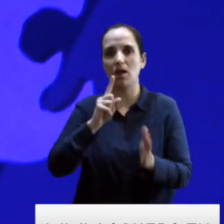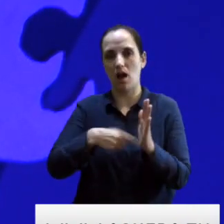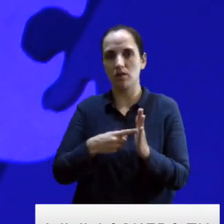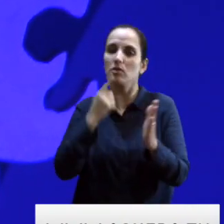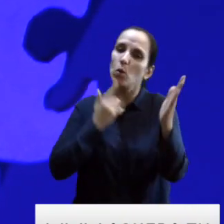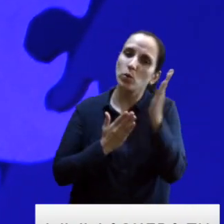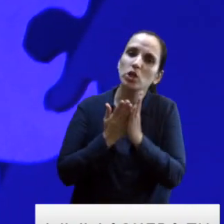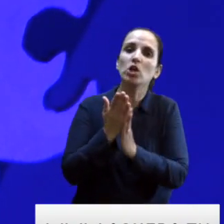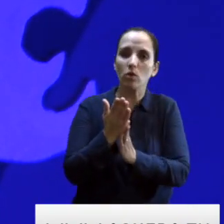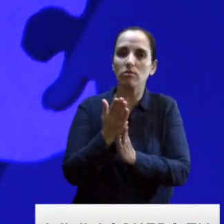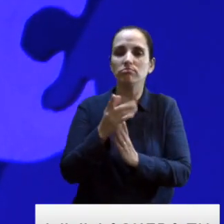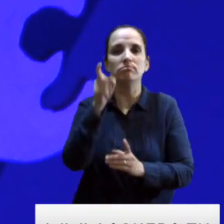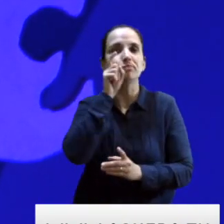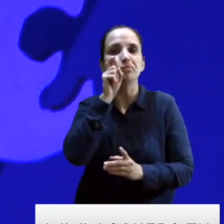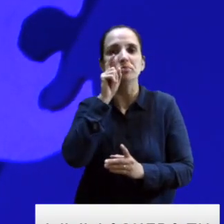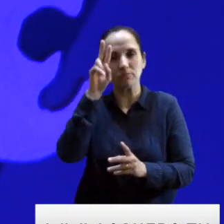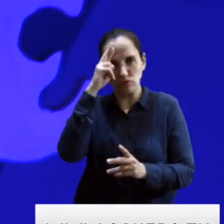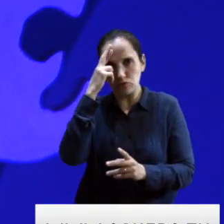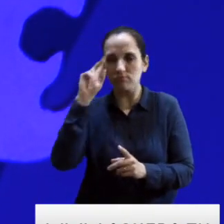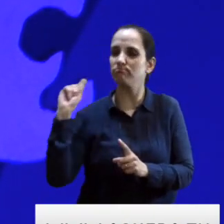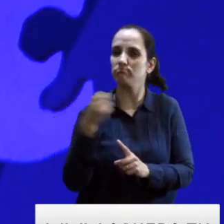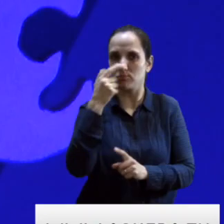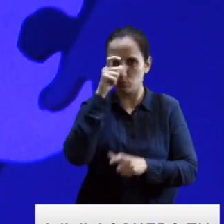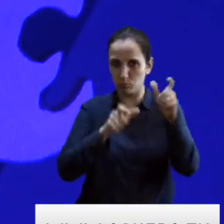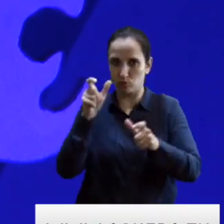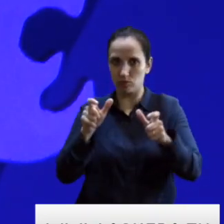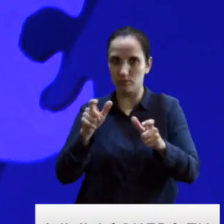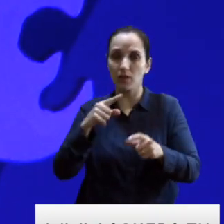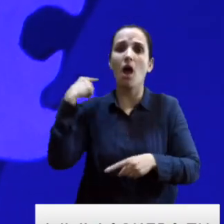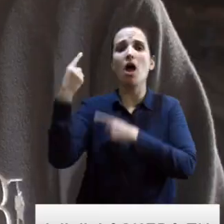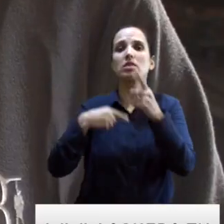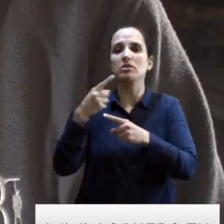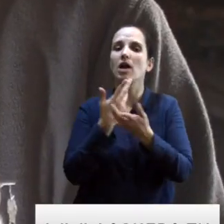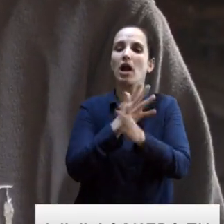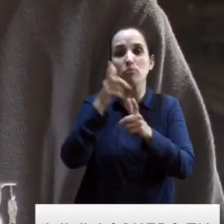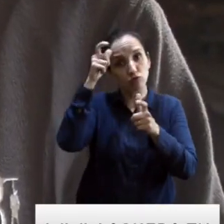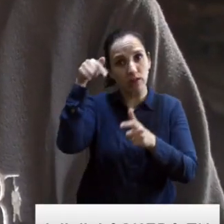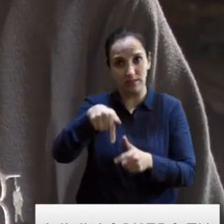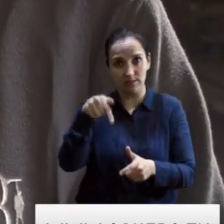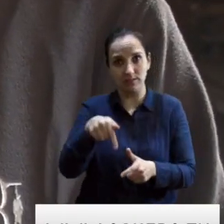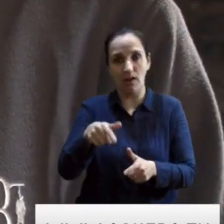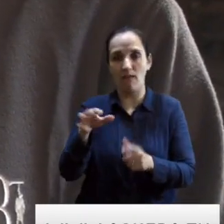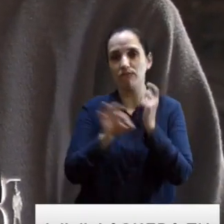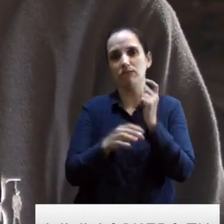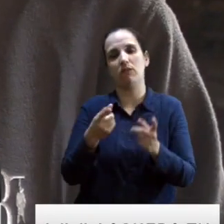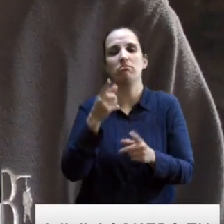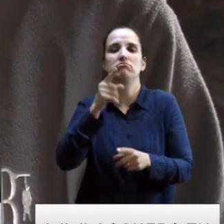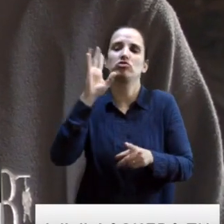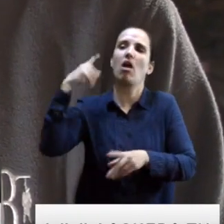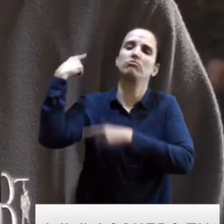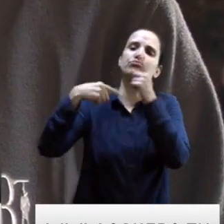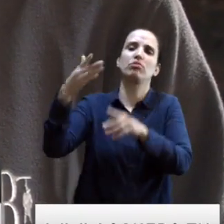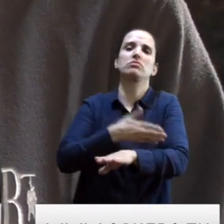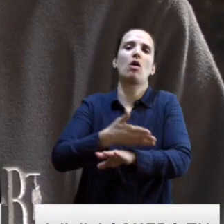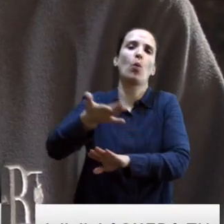cuja continuidade promete ser defendida com muito empenho pela população. A tradição da queima de Judas aqui na freguesia Travassou já é uma tradição